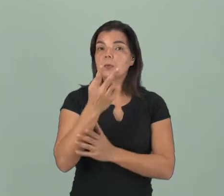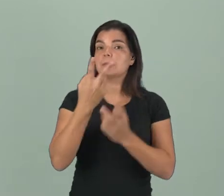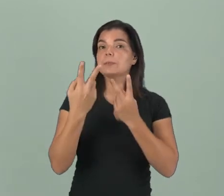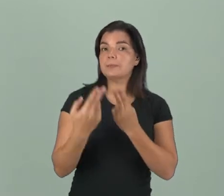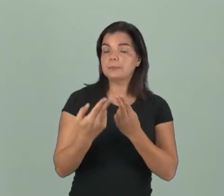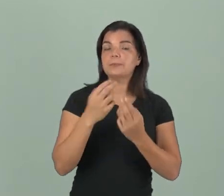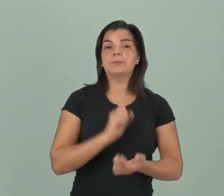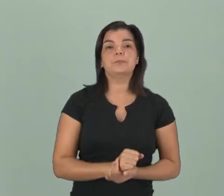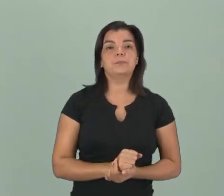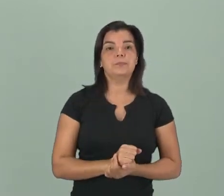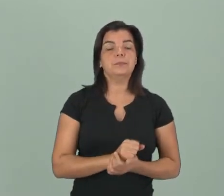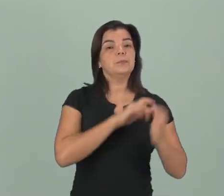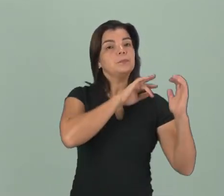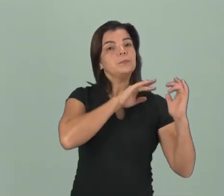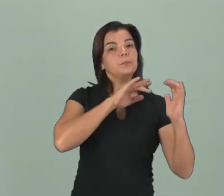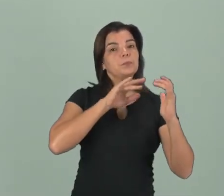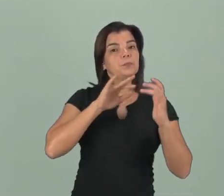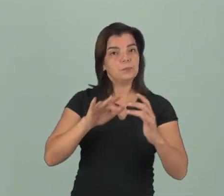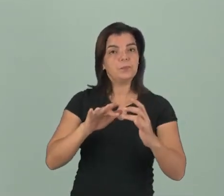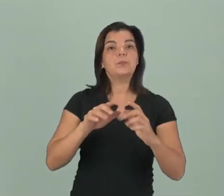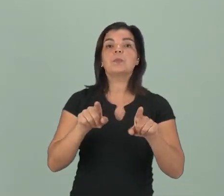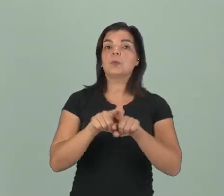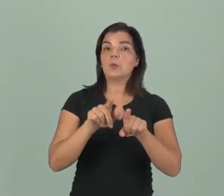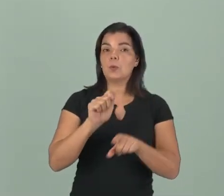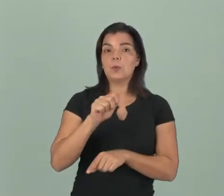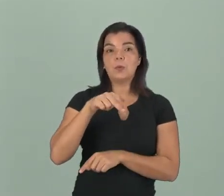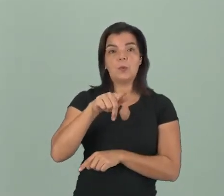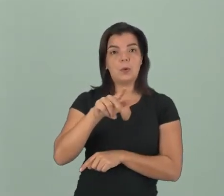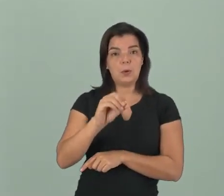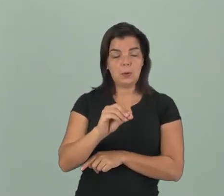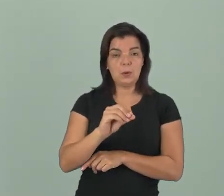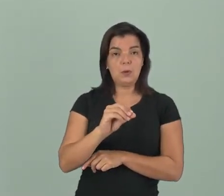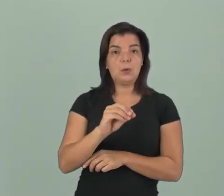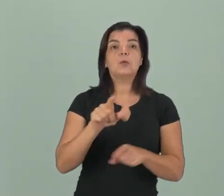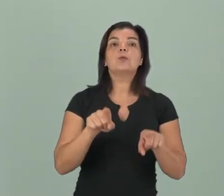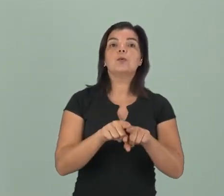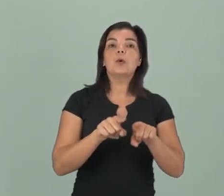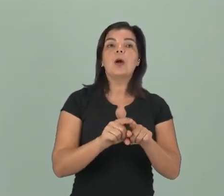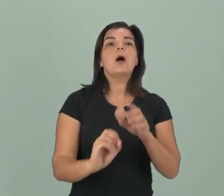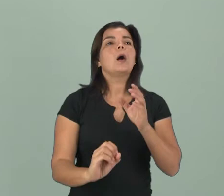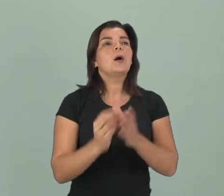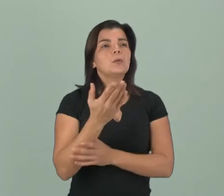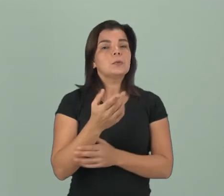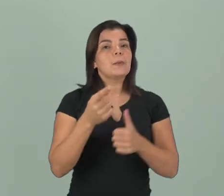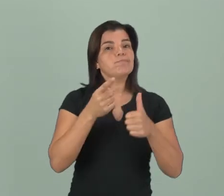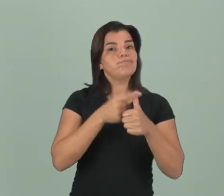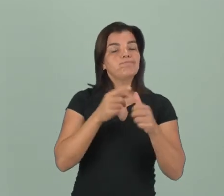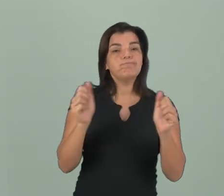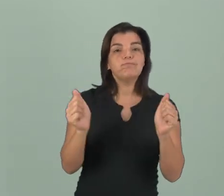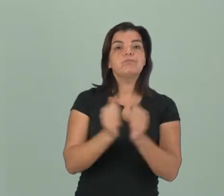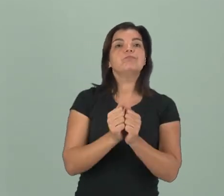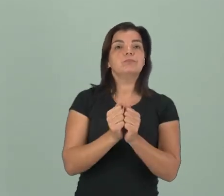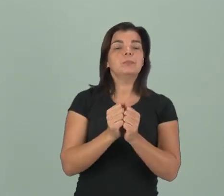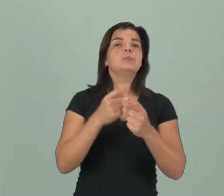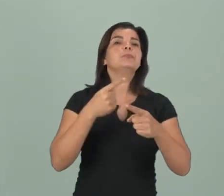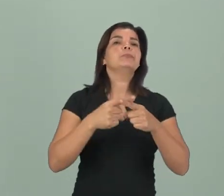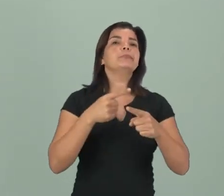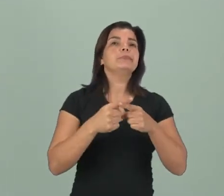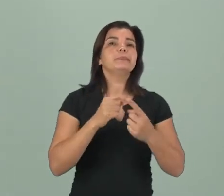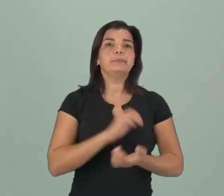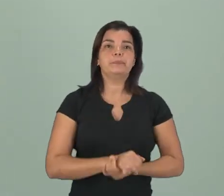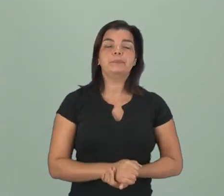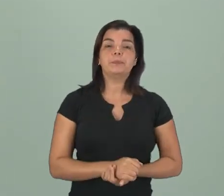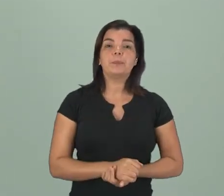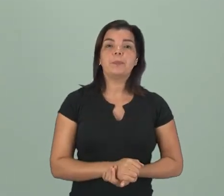mesma coisa então com essa invasão quando os anglo-saxões invadiram a grã-bretanha aconteceu essa primeira junção porque